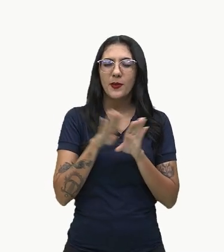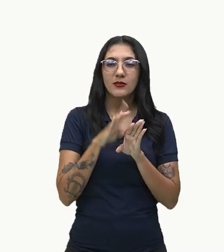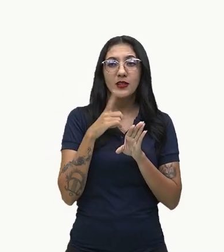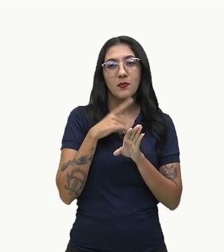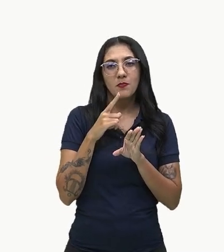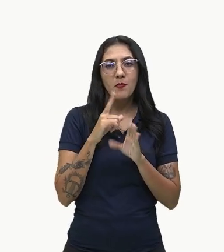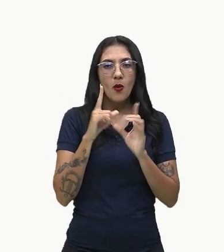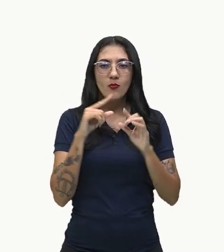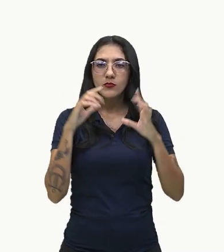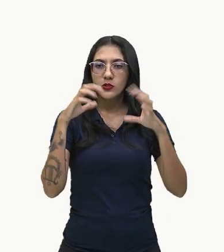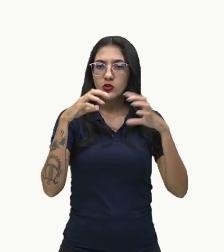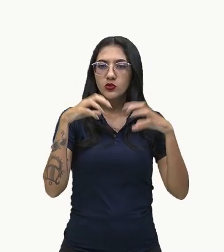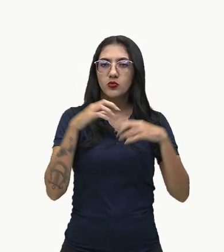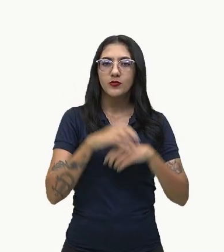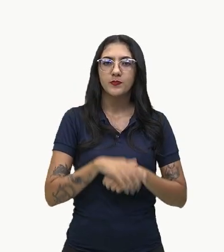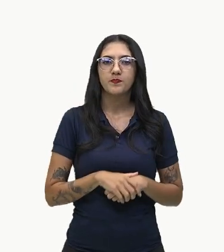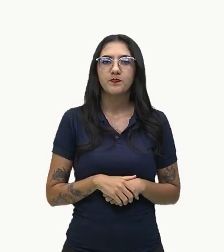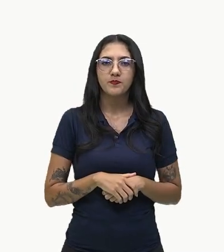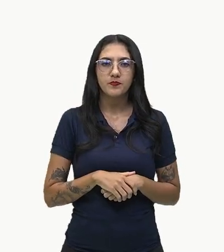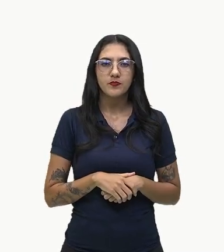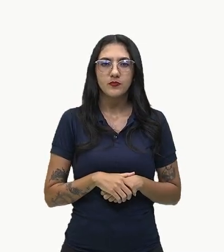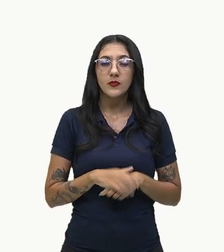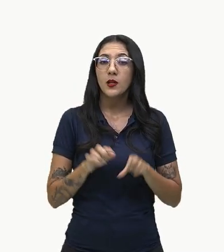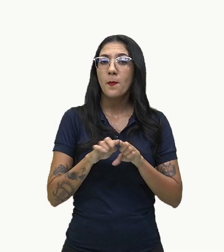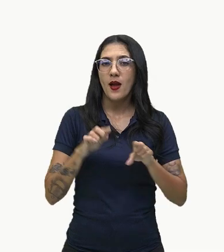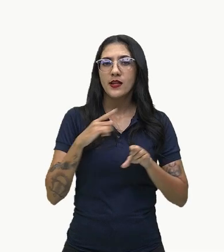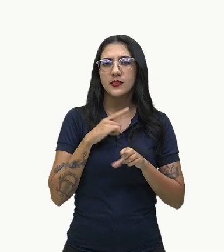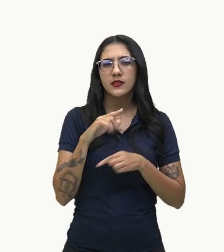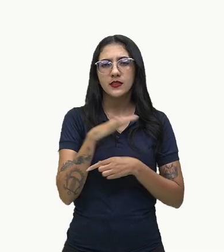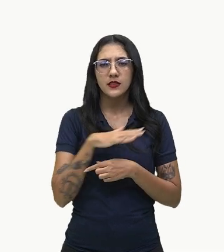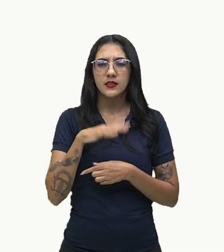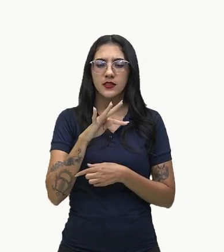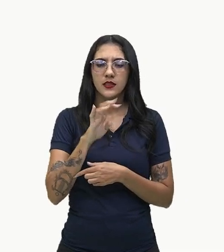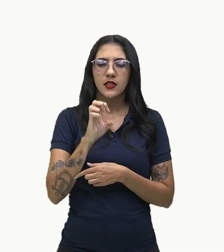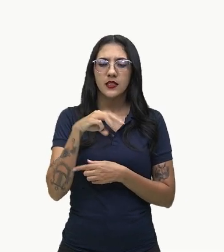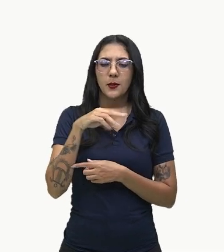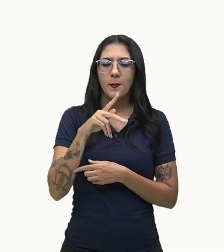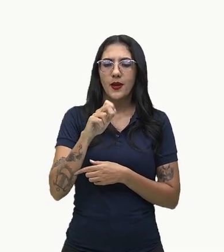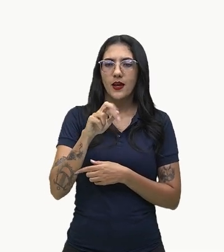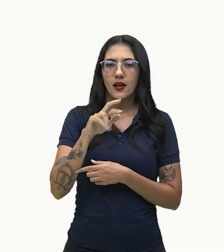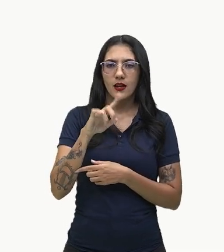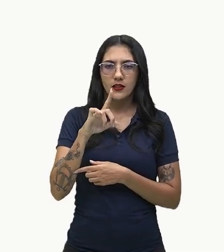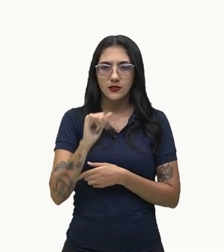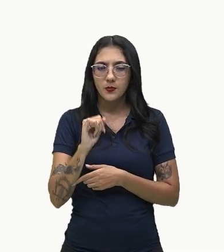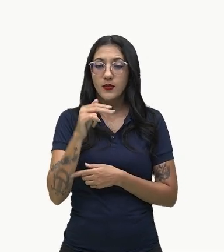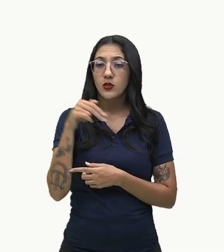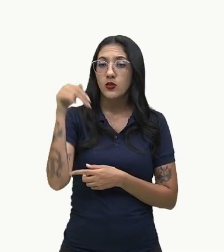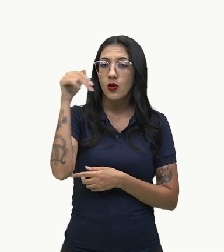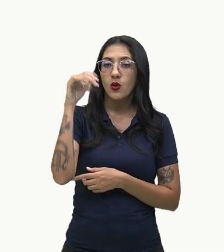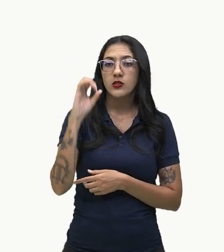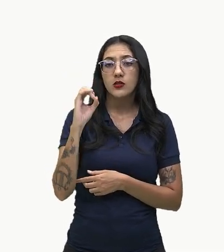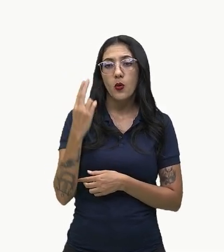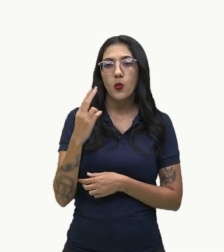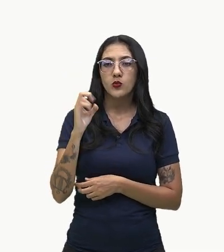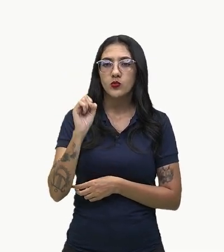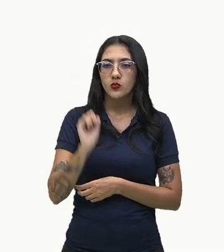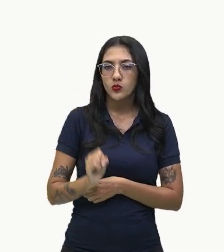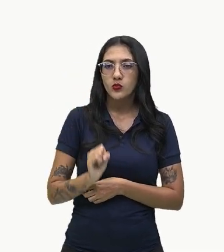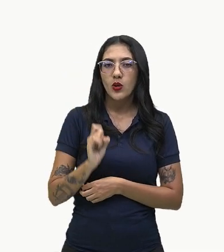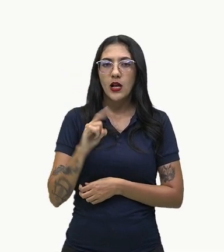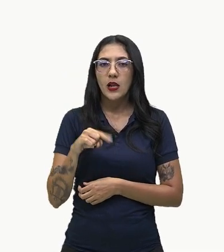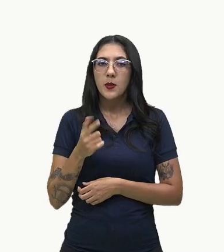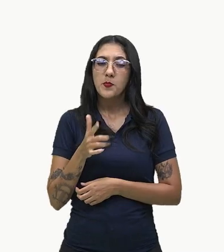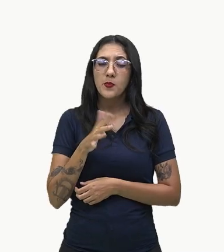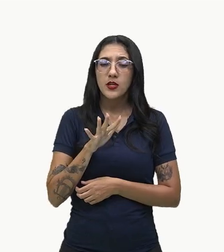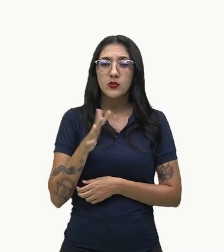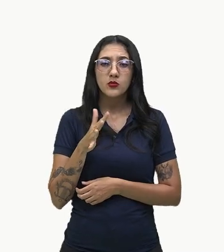zonas temperadas, tanto na zona temperada norte e na zona temperada sul, as temperaturas elas são mais